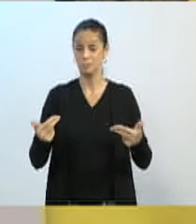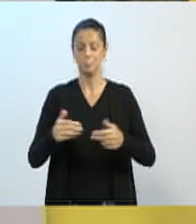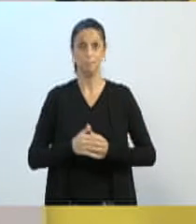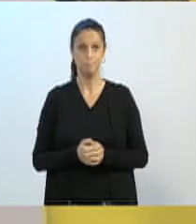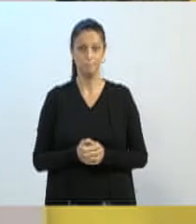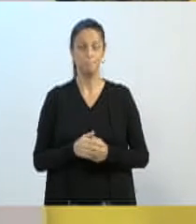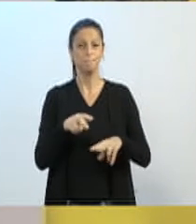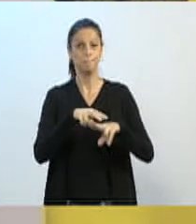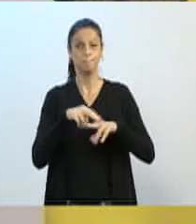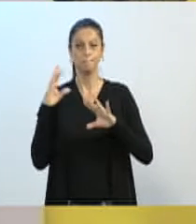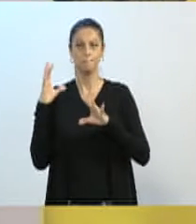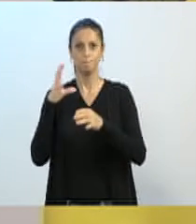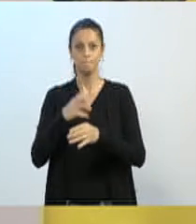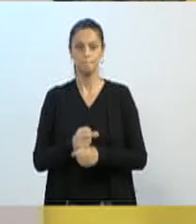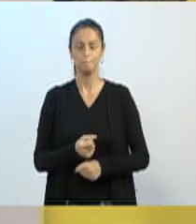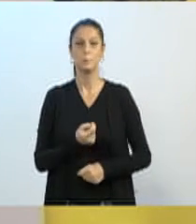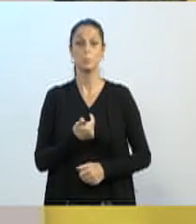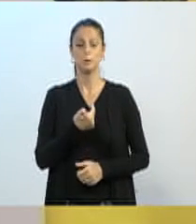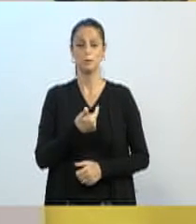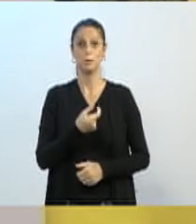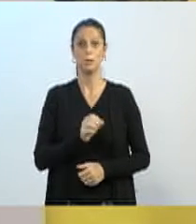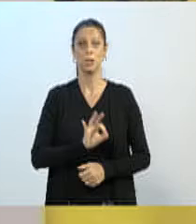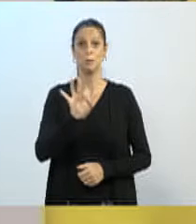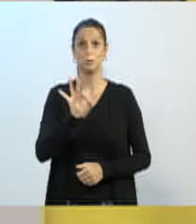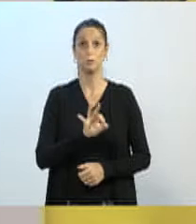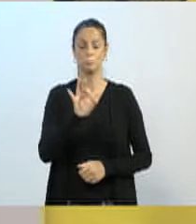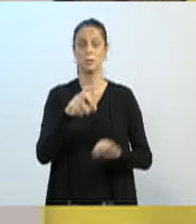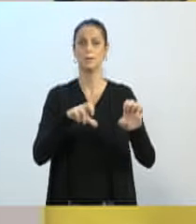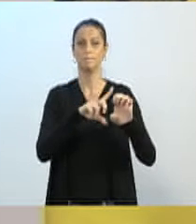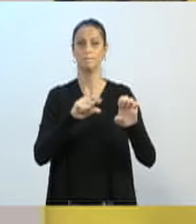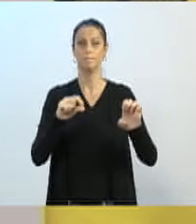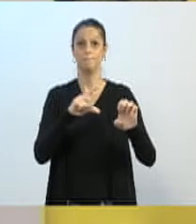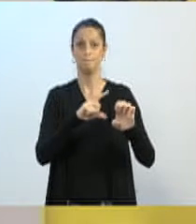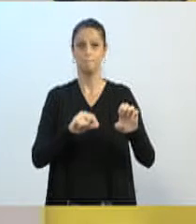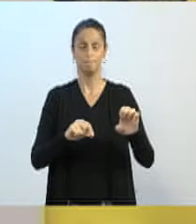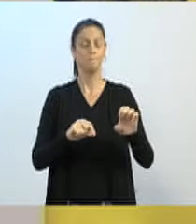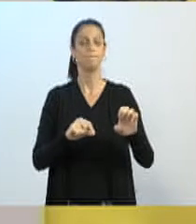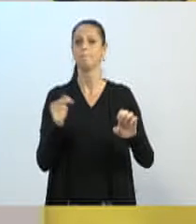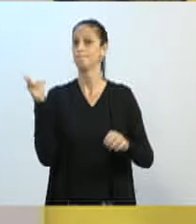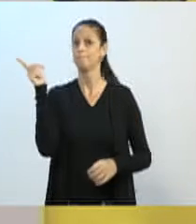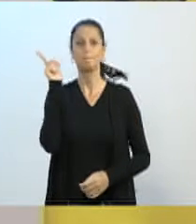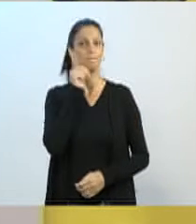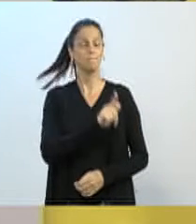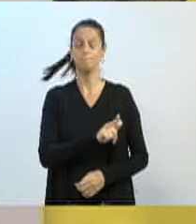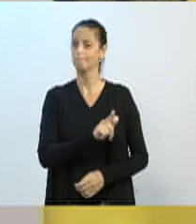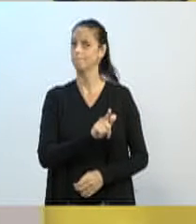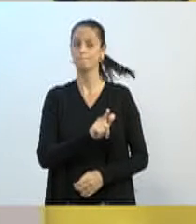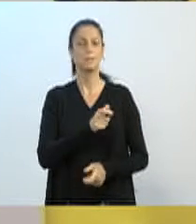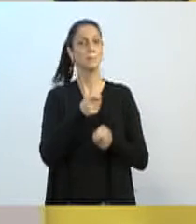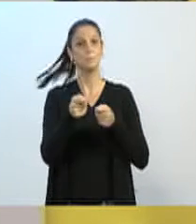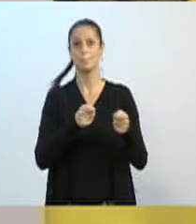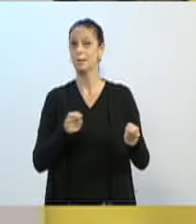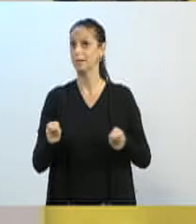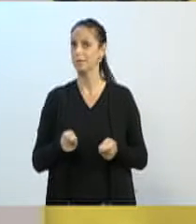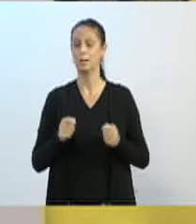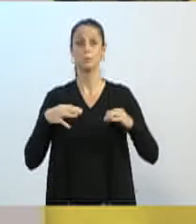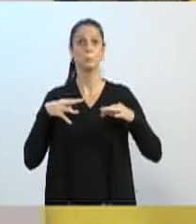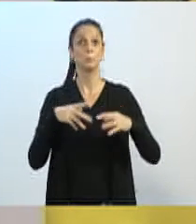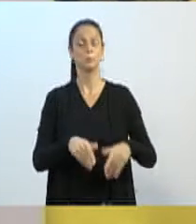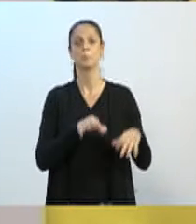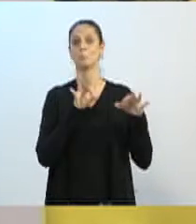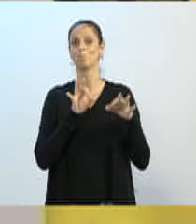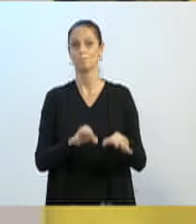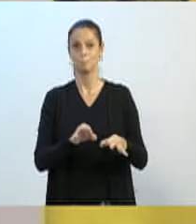um total de quase 20% de empreendedores incapazes de cumprir com as suas obrigações em dia,